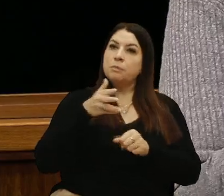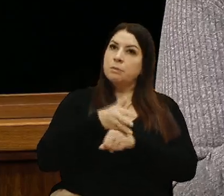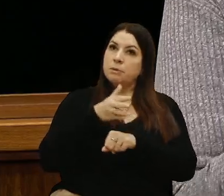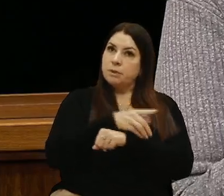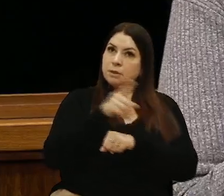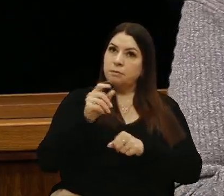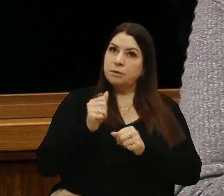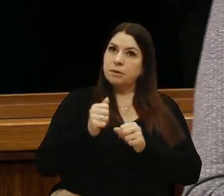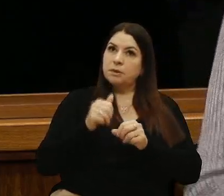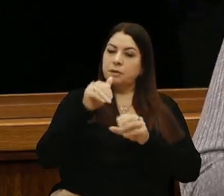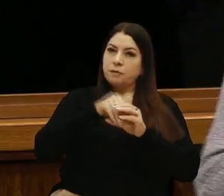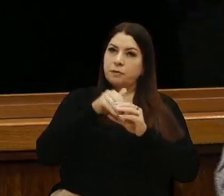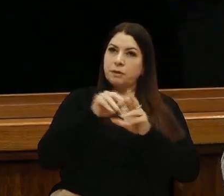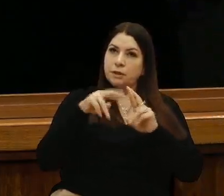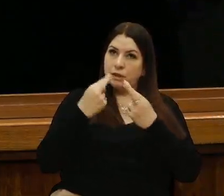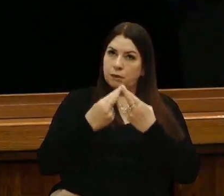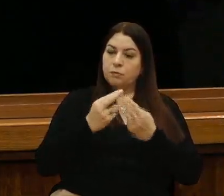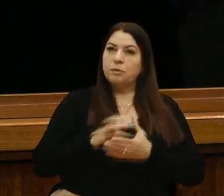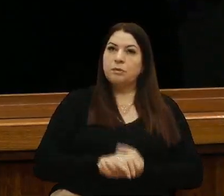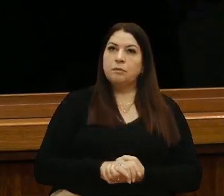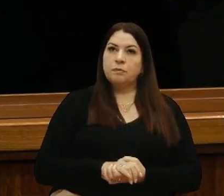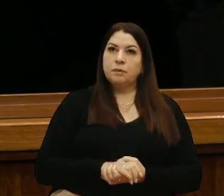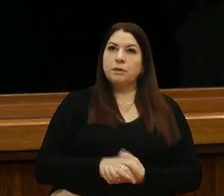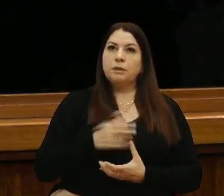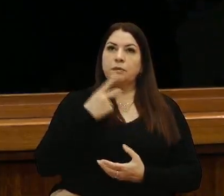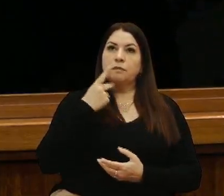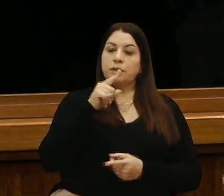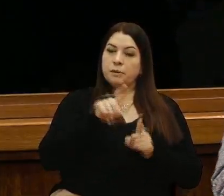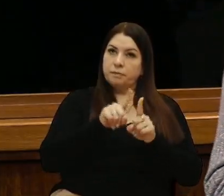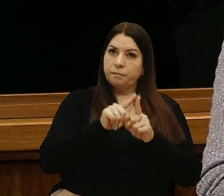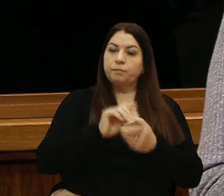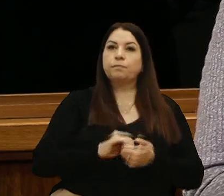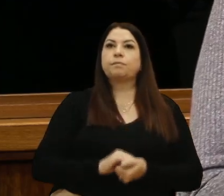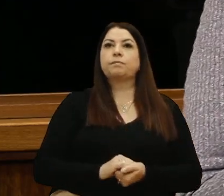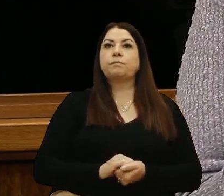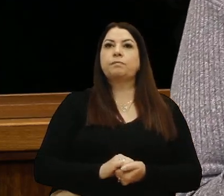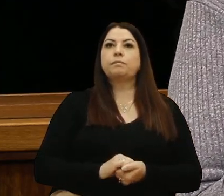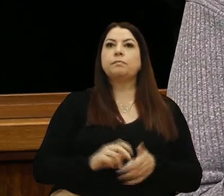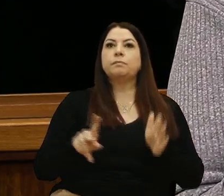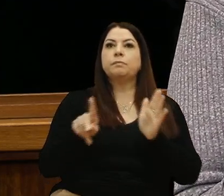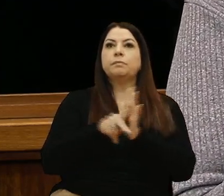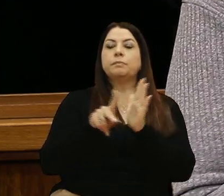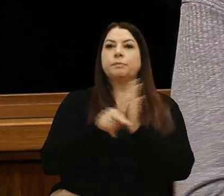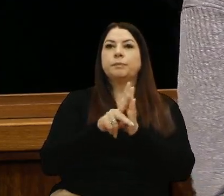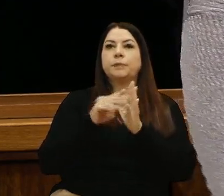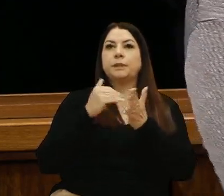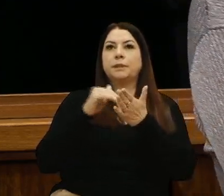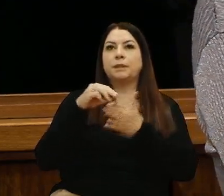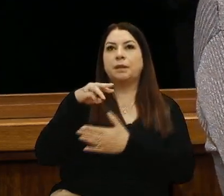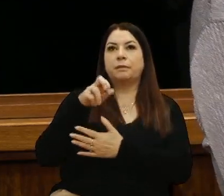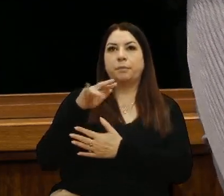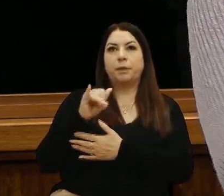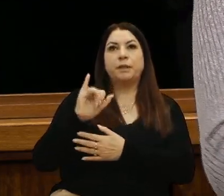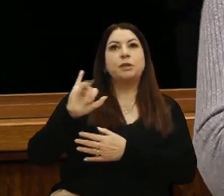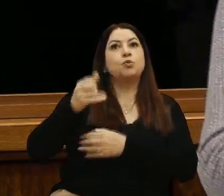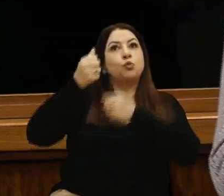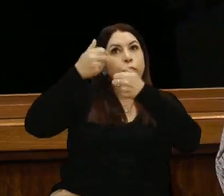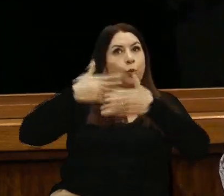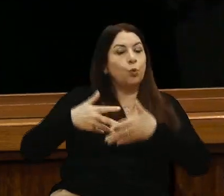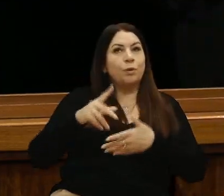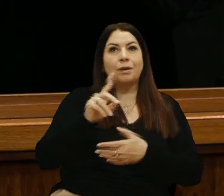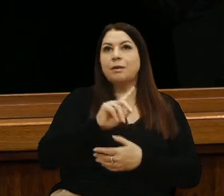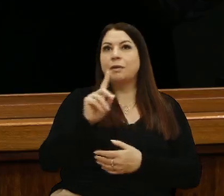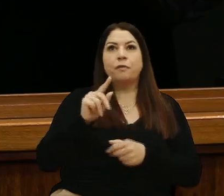da votação e da sessão. E também quero dizer que a própria secretária Marta justificou que ela